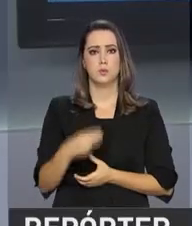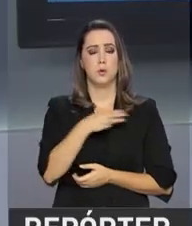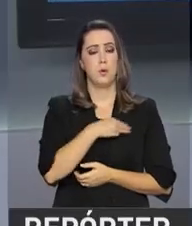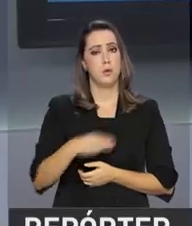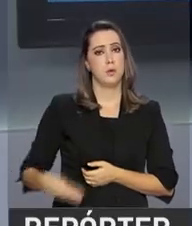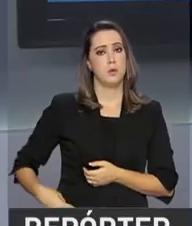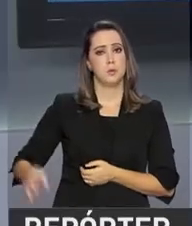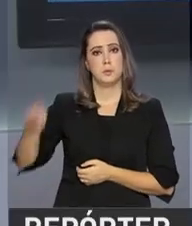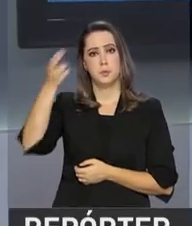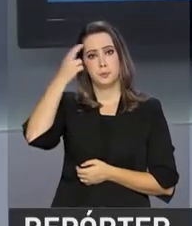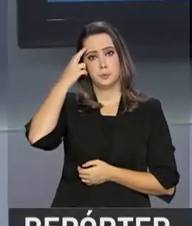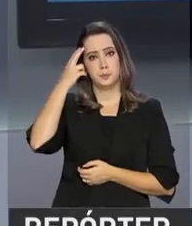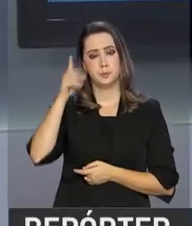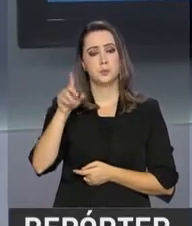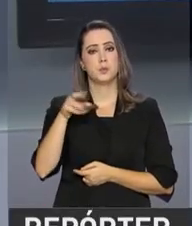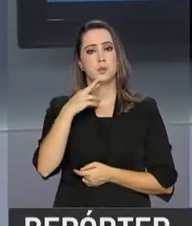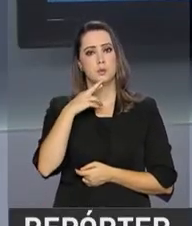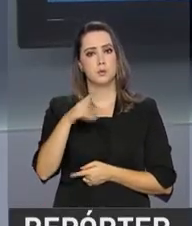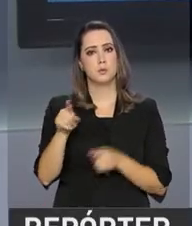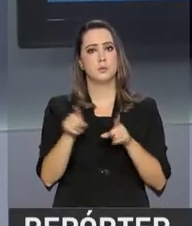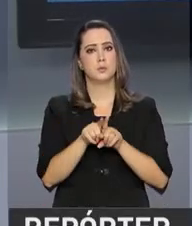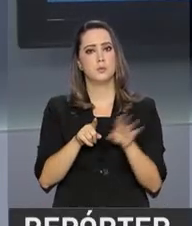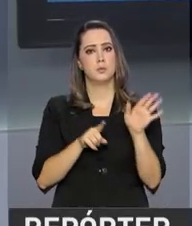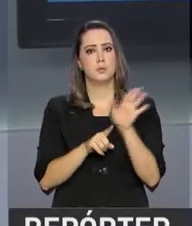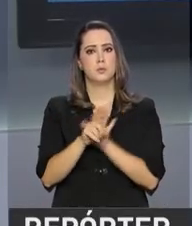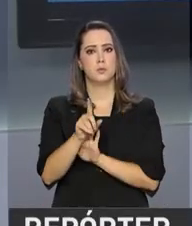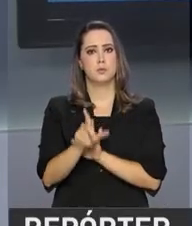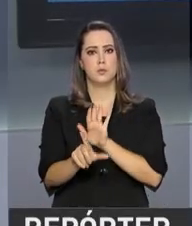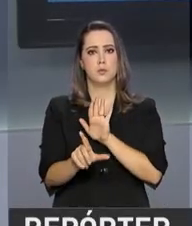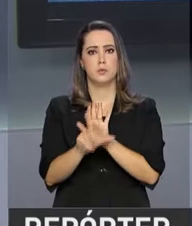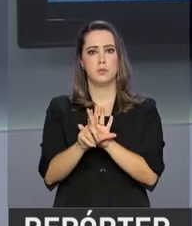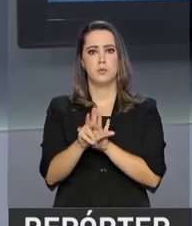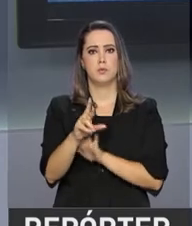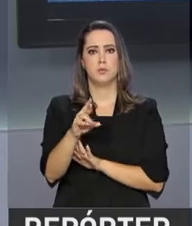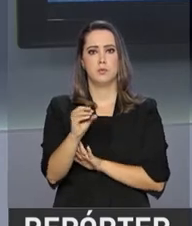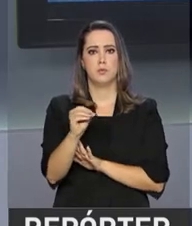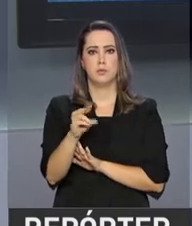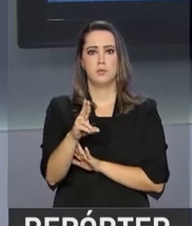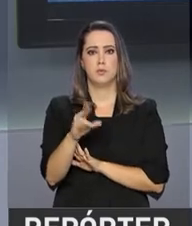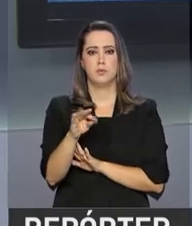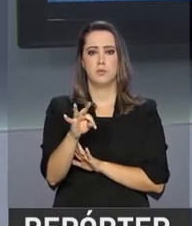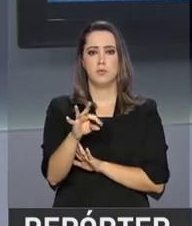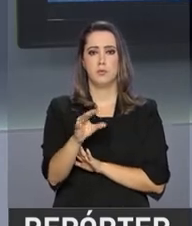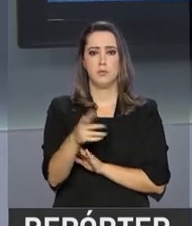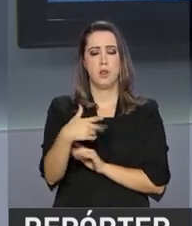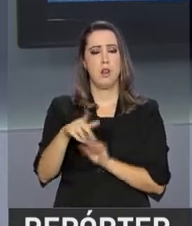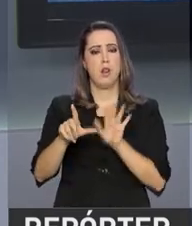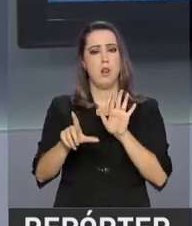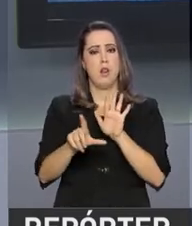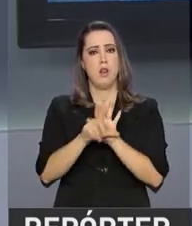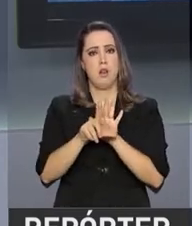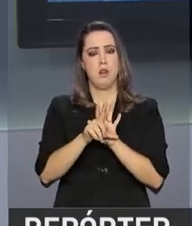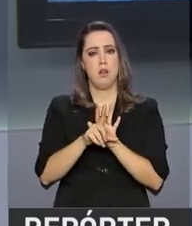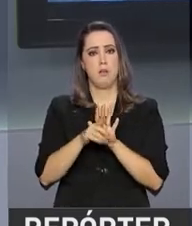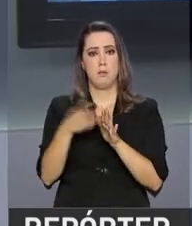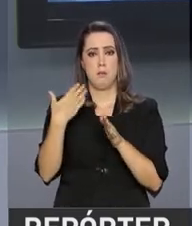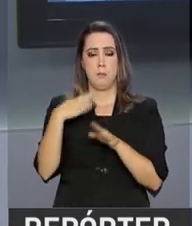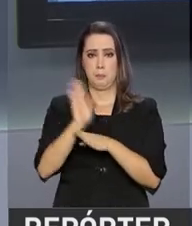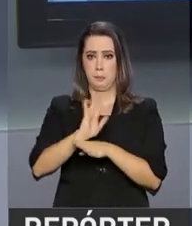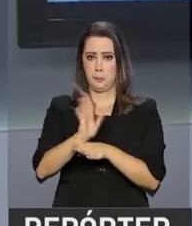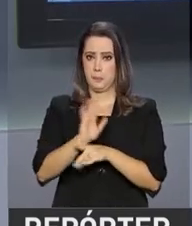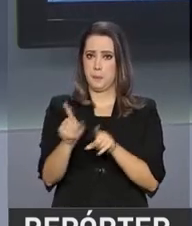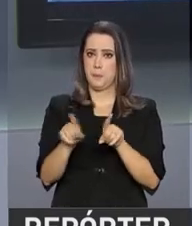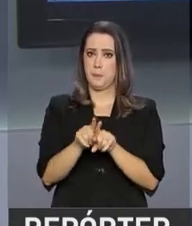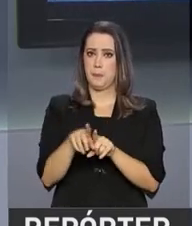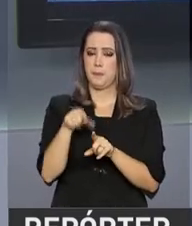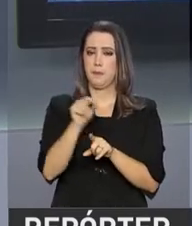ministro da cultura sérgio sá leitão respondeu também perguntas sobre lei ronê lei do audiovisual e pirataria ele afirmou que é